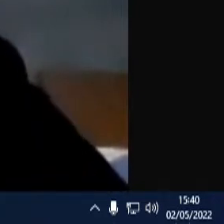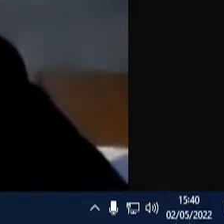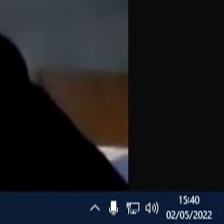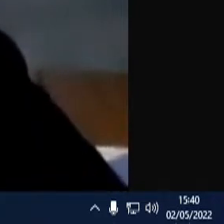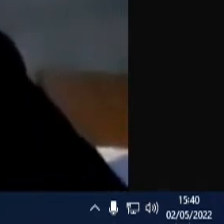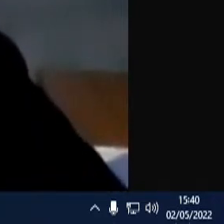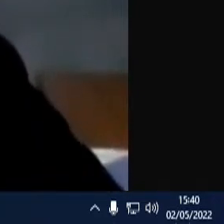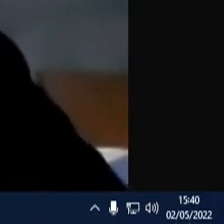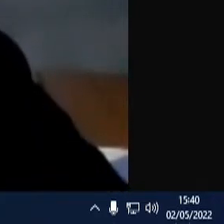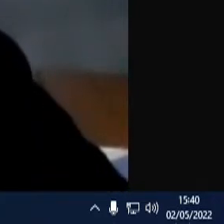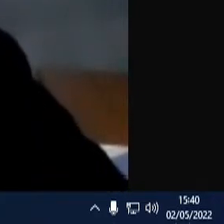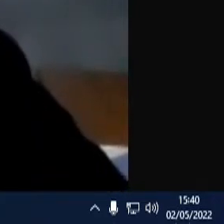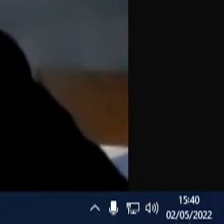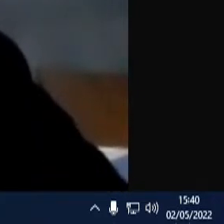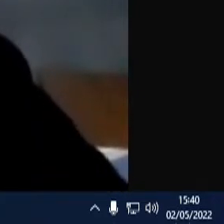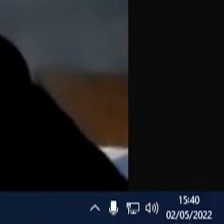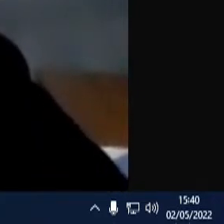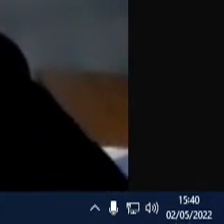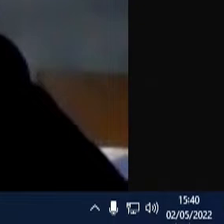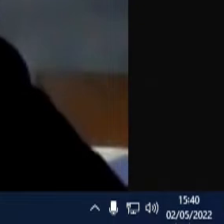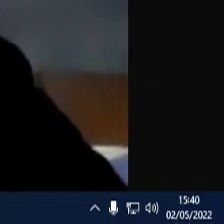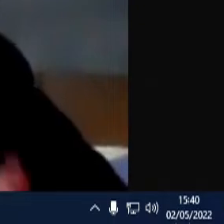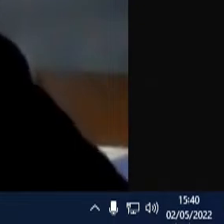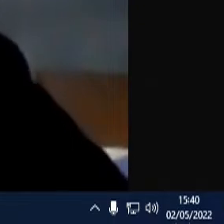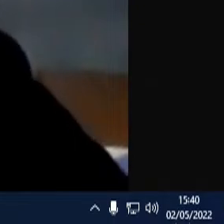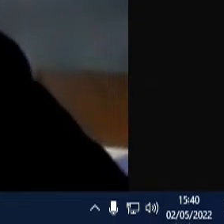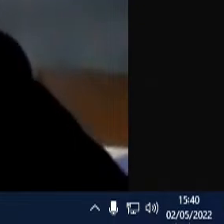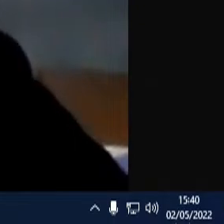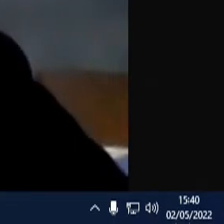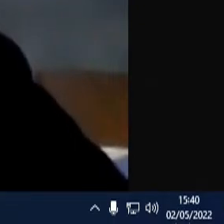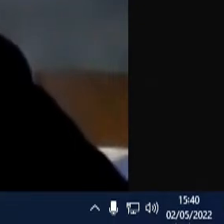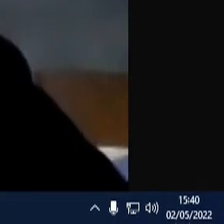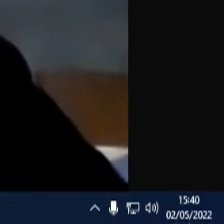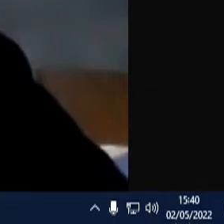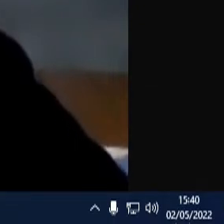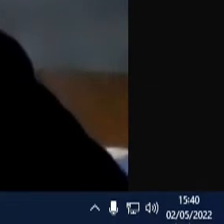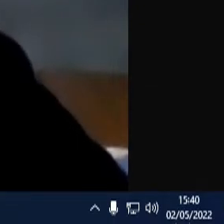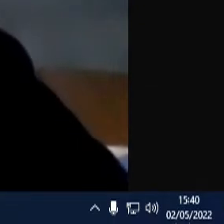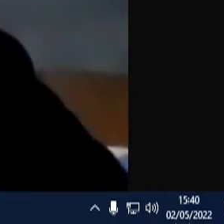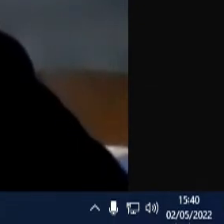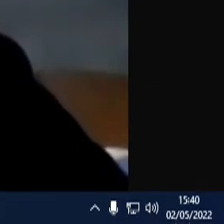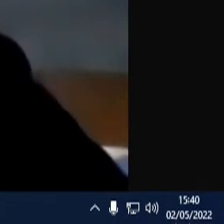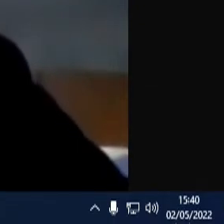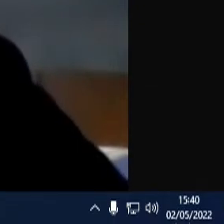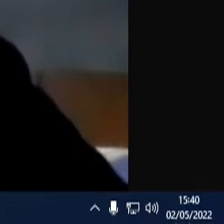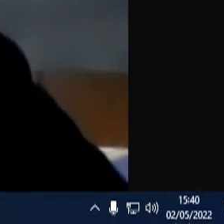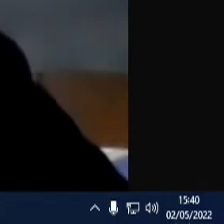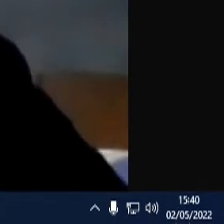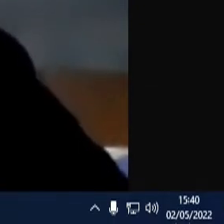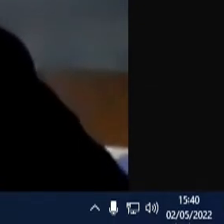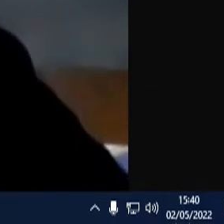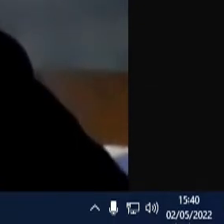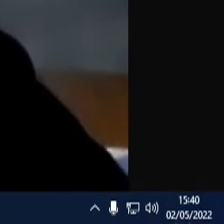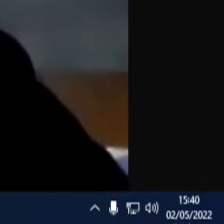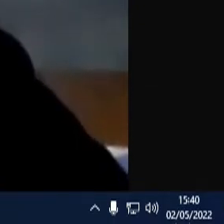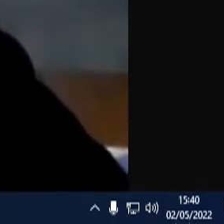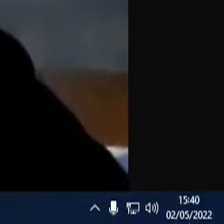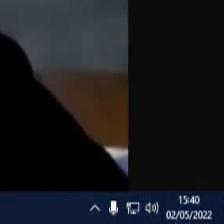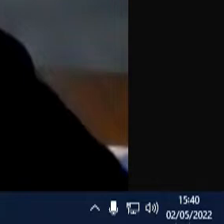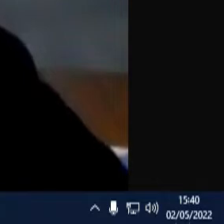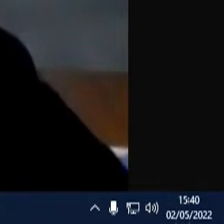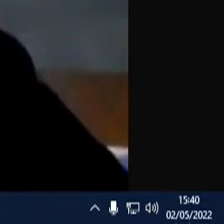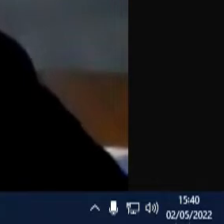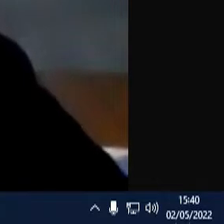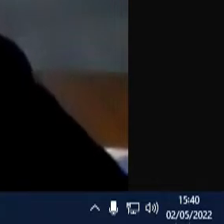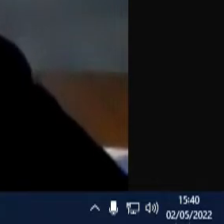pública com a intensificação das guardas municipais, a questão de parques e jardins e serviços públicos, a recuperação e requalificação das